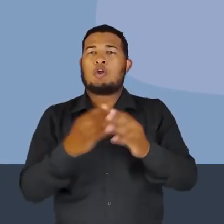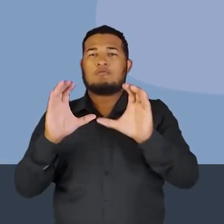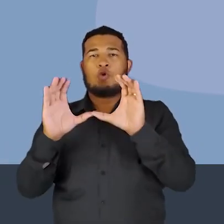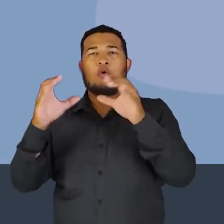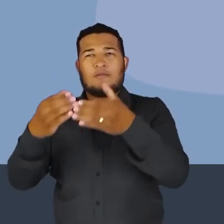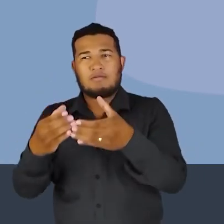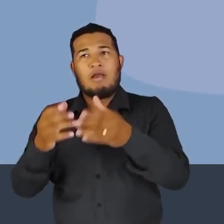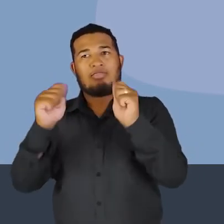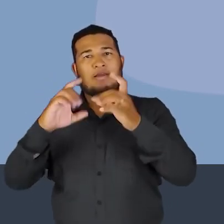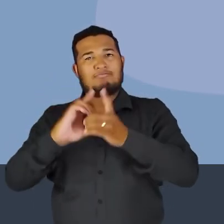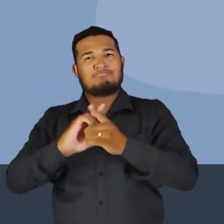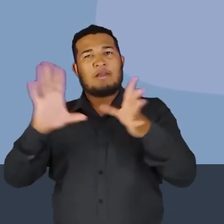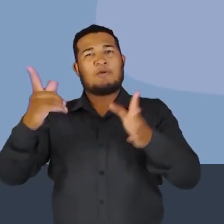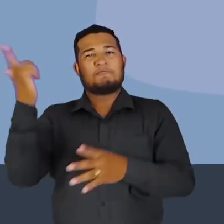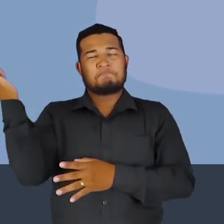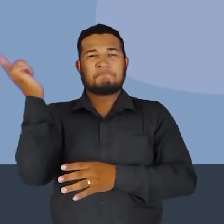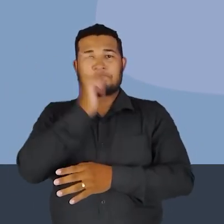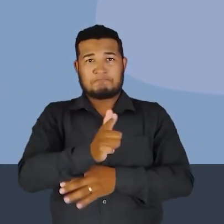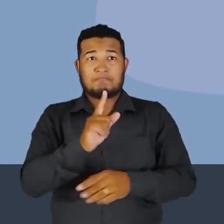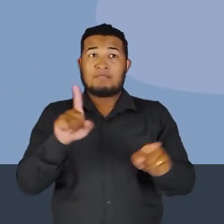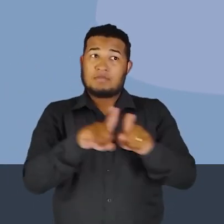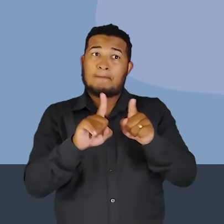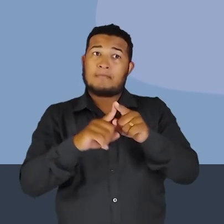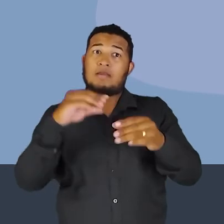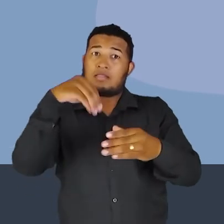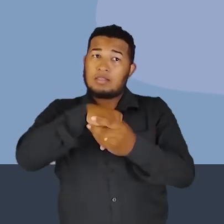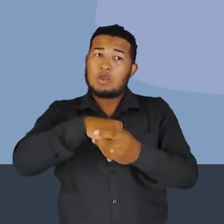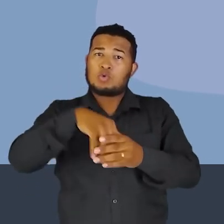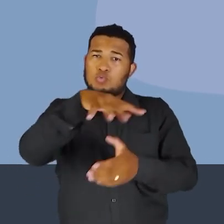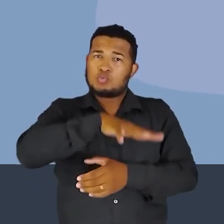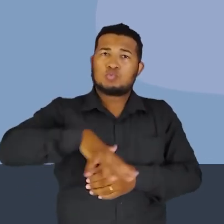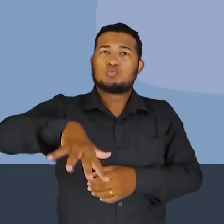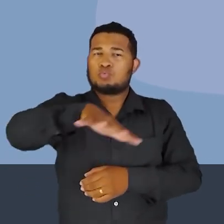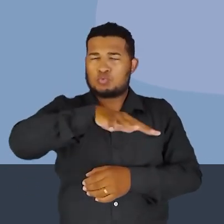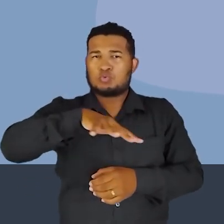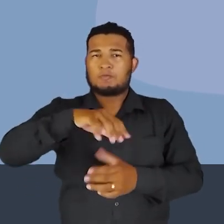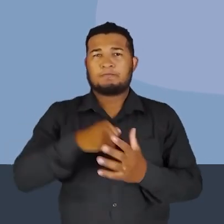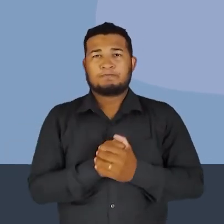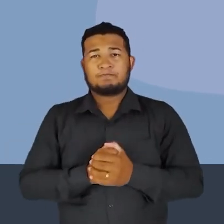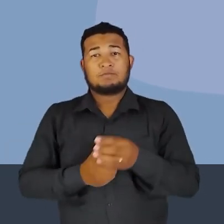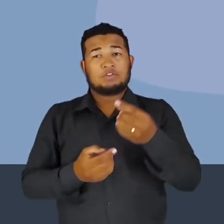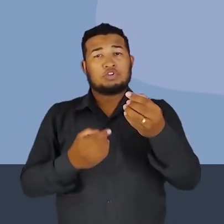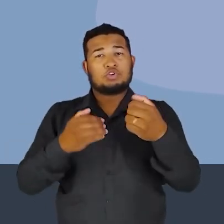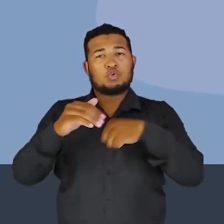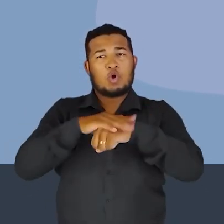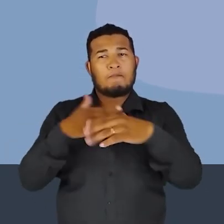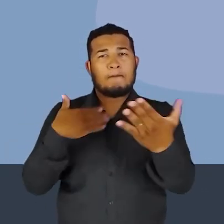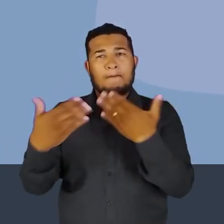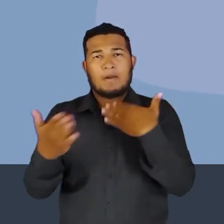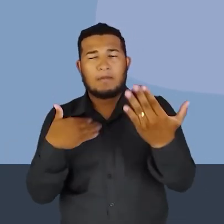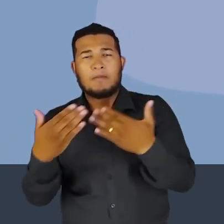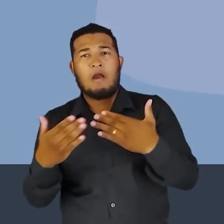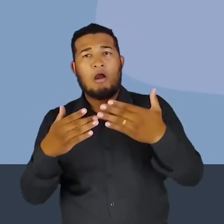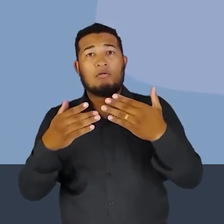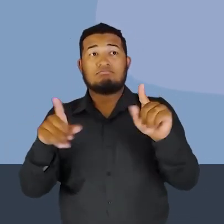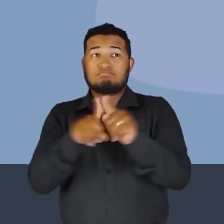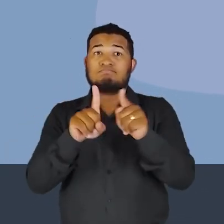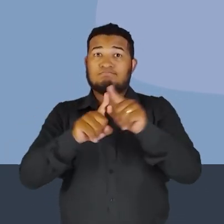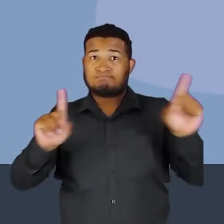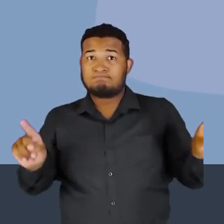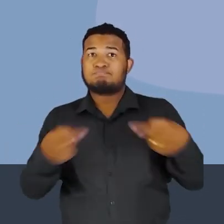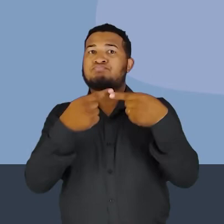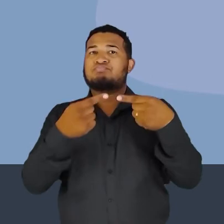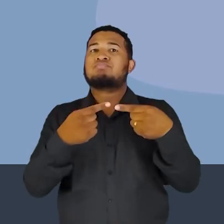dos grupos organizados e na interface da sociedade civil com o Estado. O diálogo, o confronto e o conflito têm sido